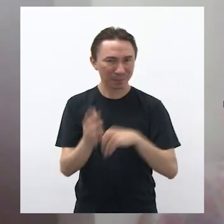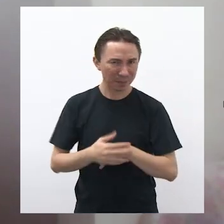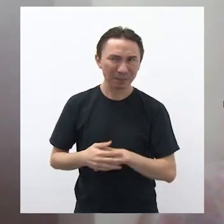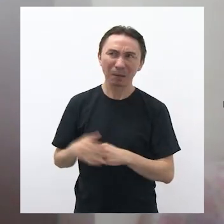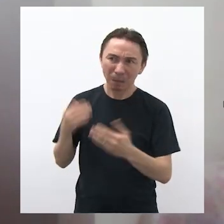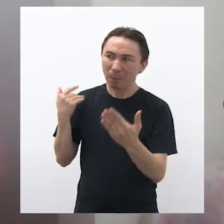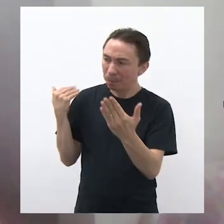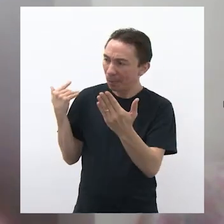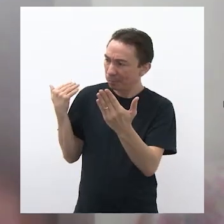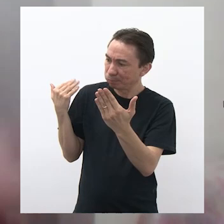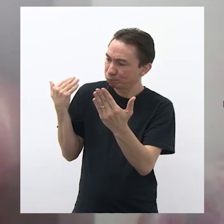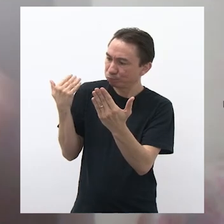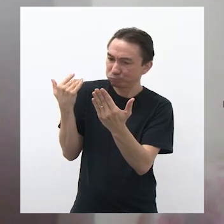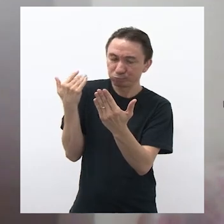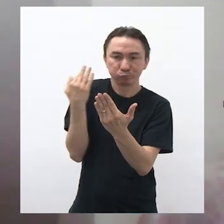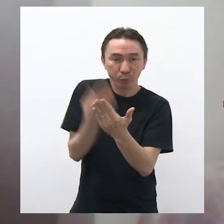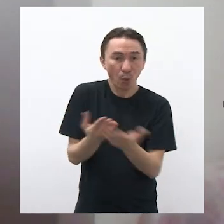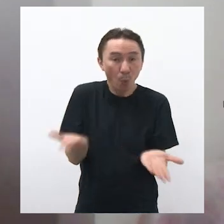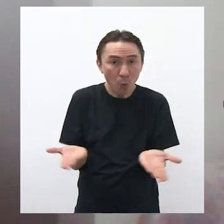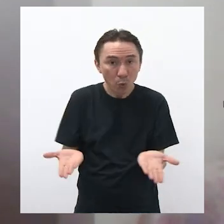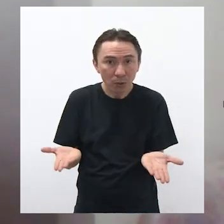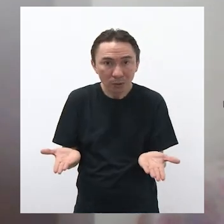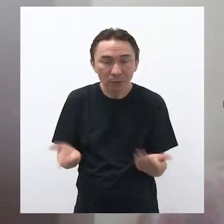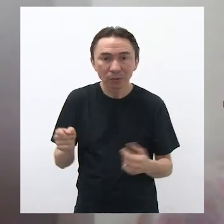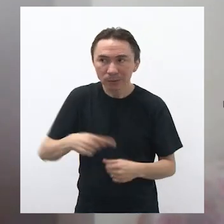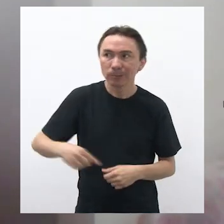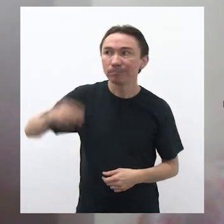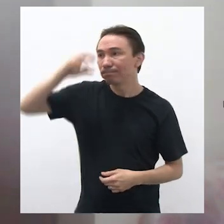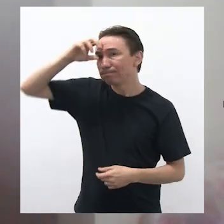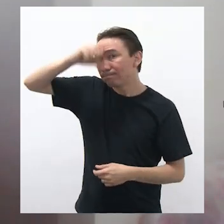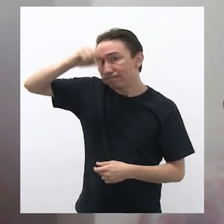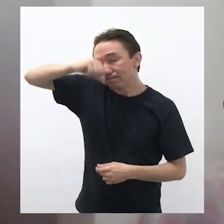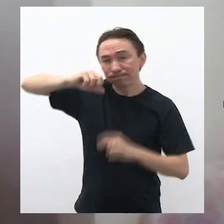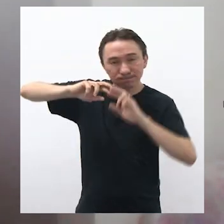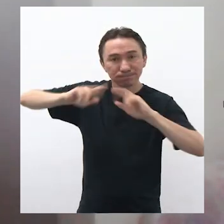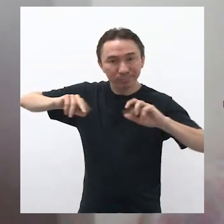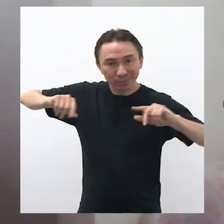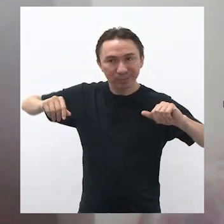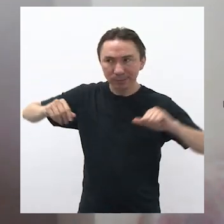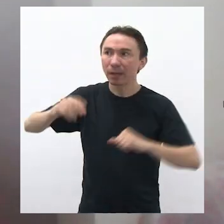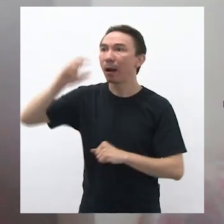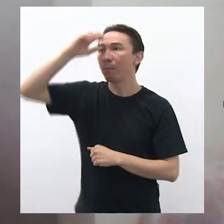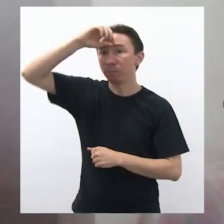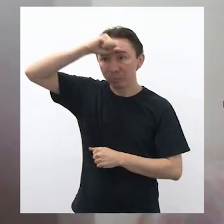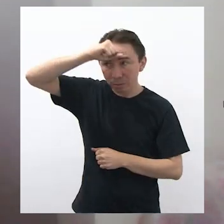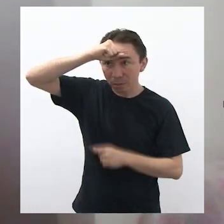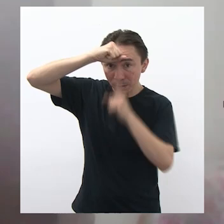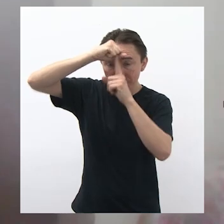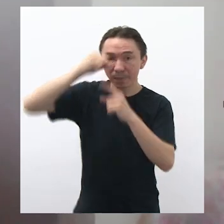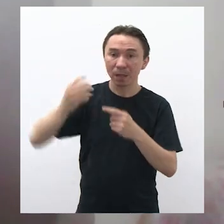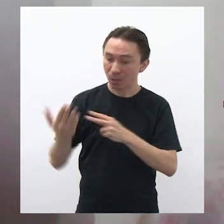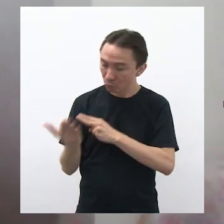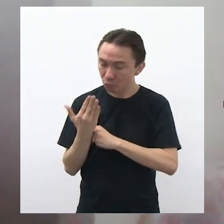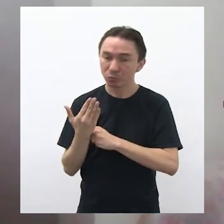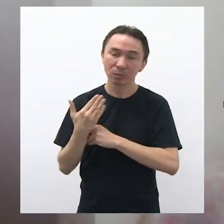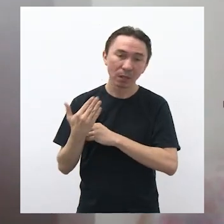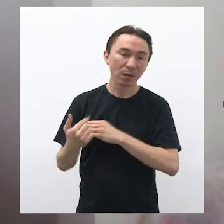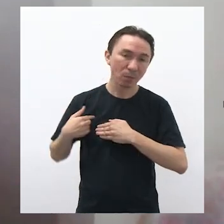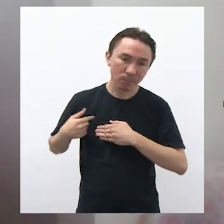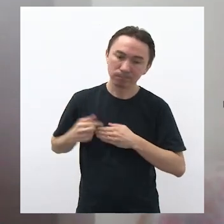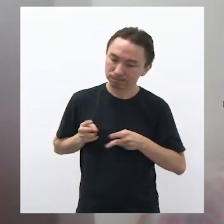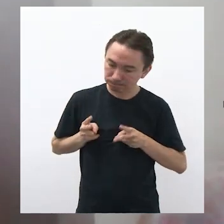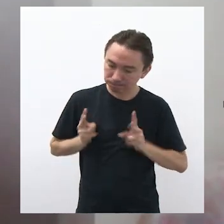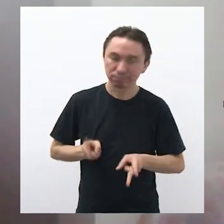gente está percorrendo, para esses aprendizados, para que a gente possa seguir com segurança, para que a gente possa seguir certos e